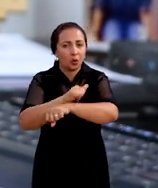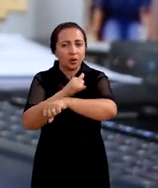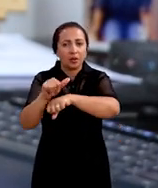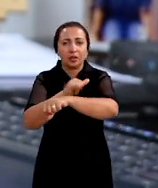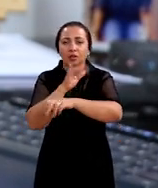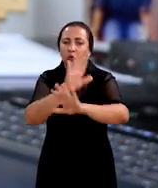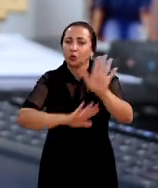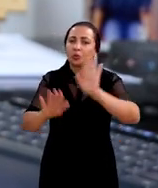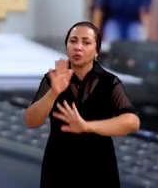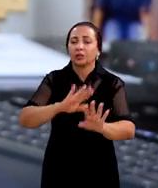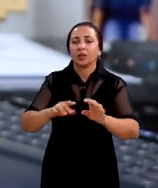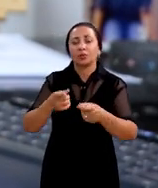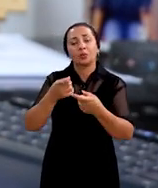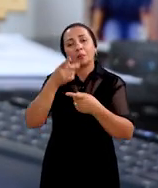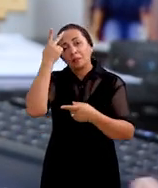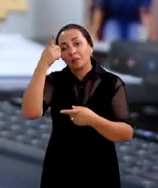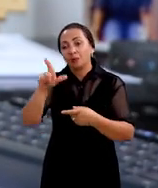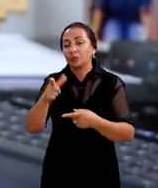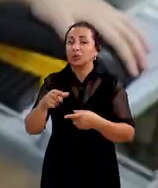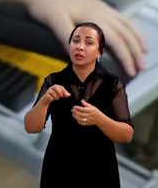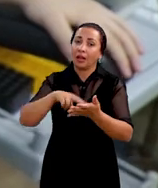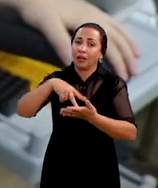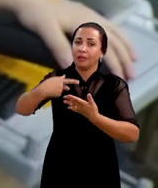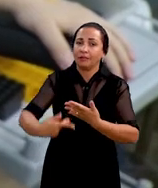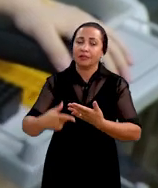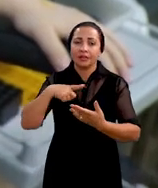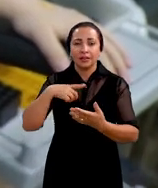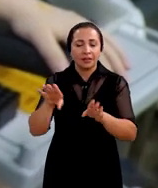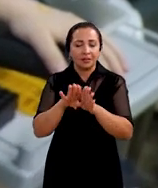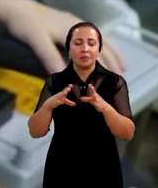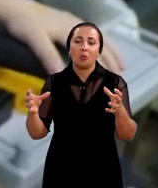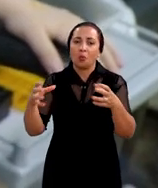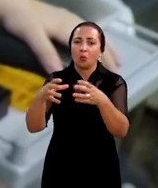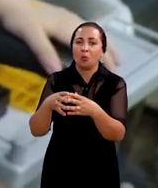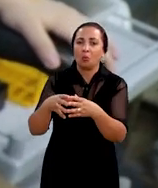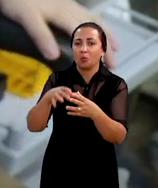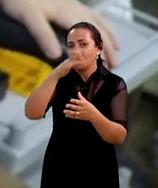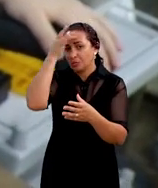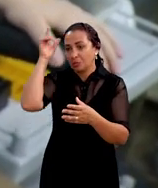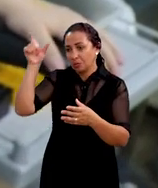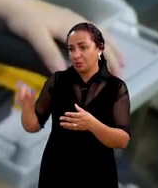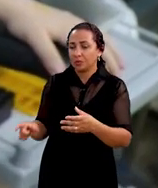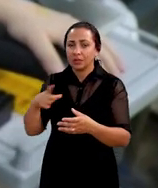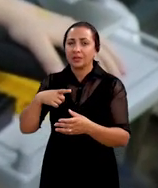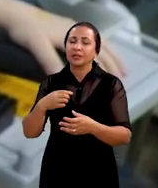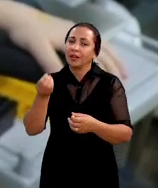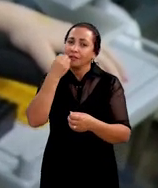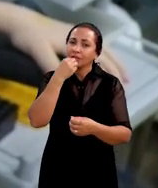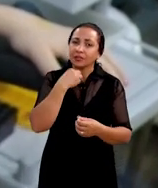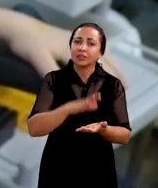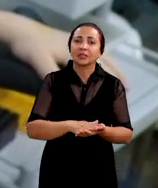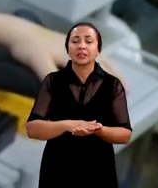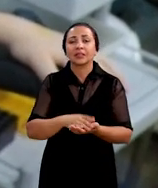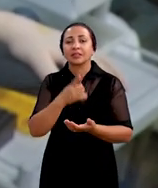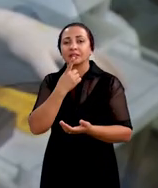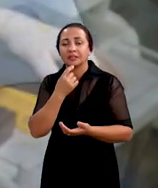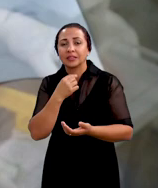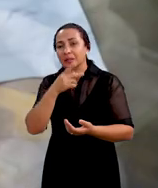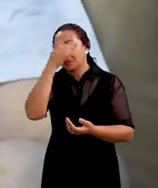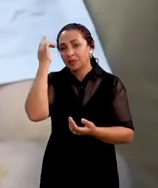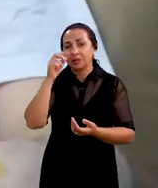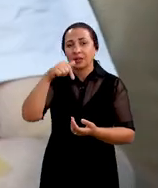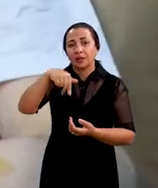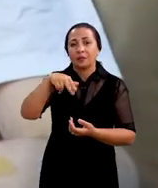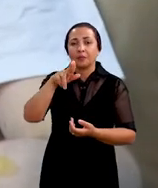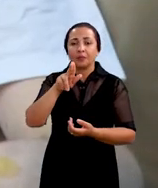ter alguma estratégia de prevenção de queda. E a gente tem também um grupo de pacientes que têm vulnerabilidade com relação a sangramento, que